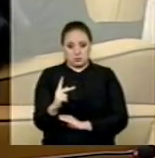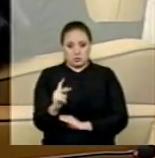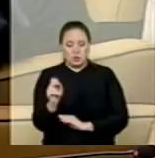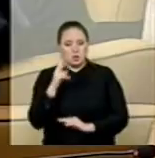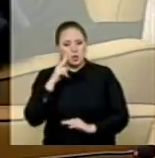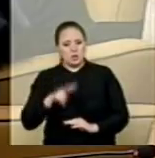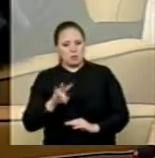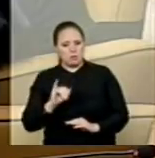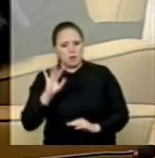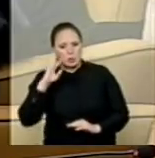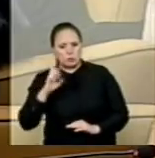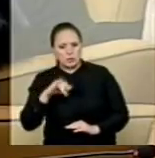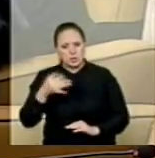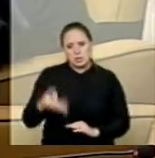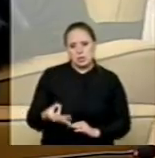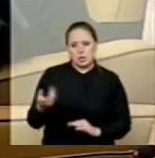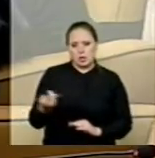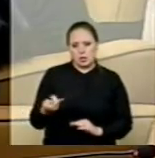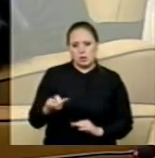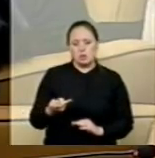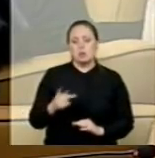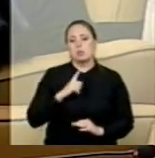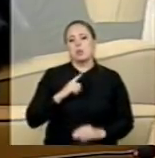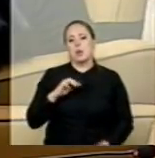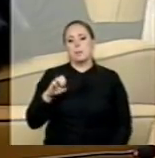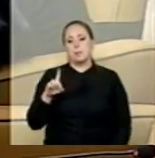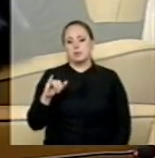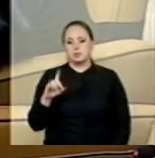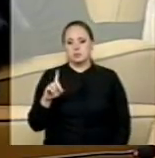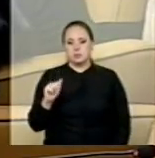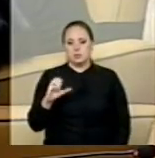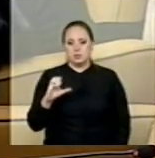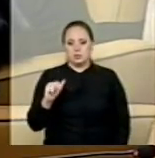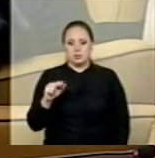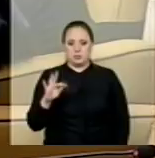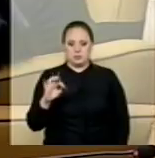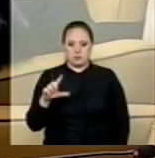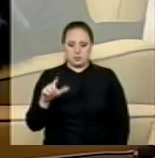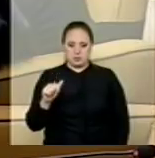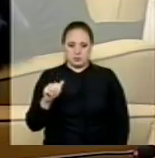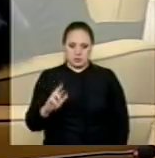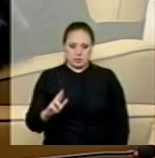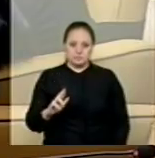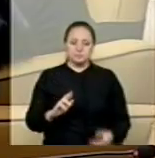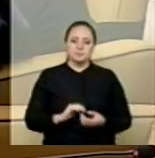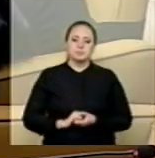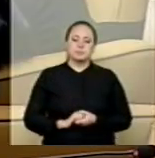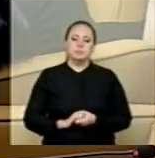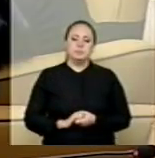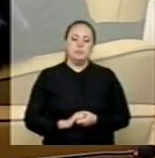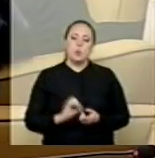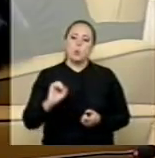ou insuficientes medidas cautelares diversas, ou implementar